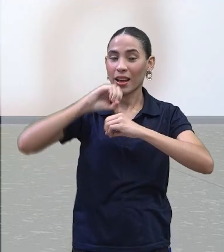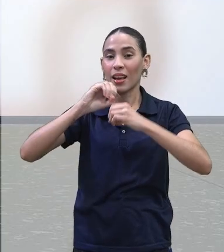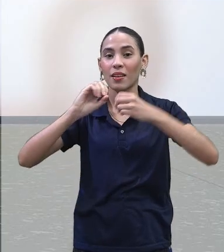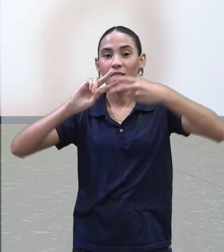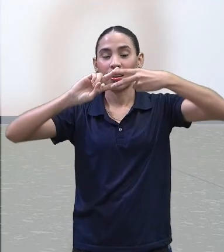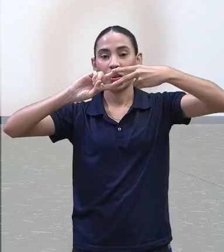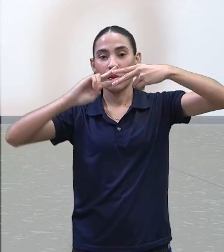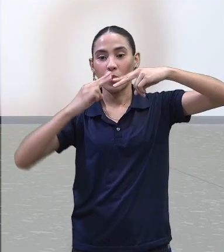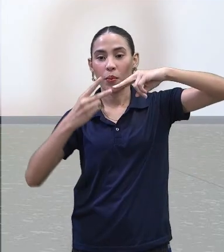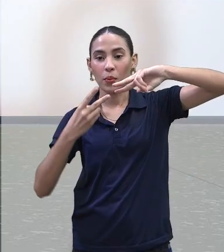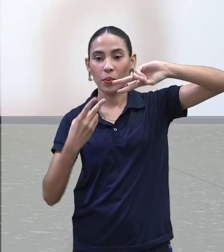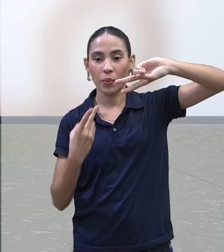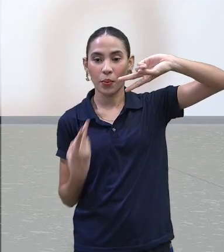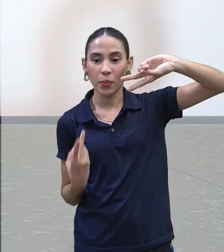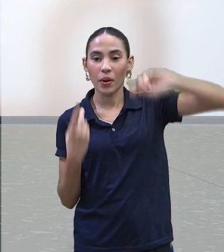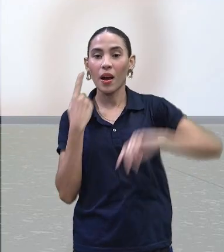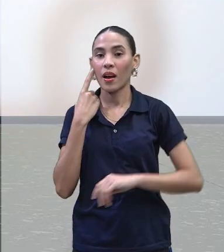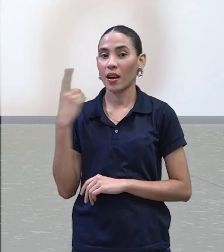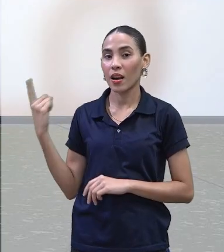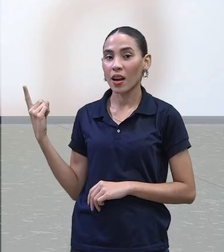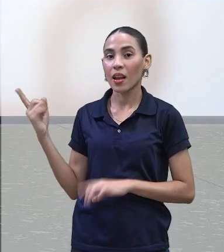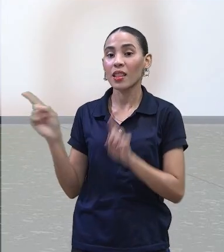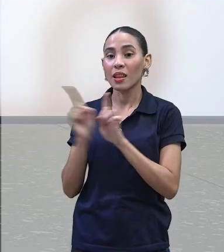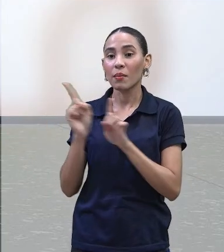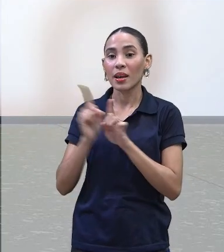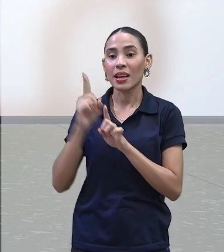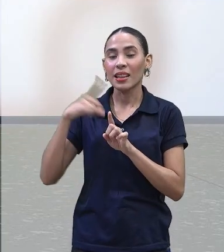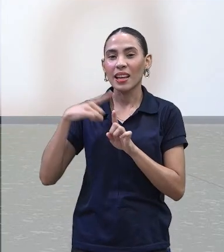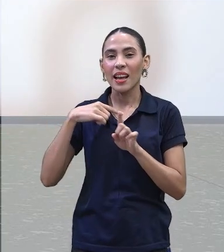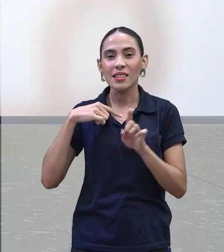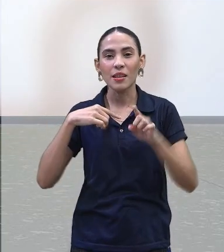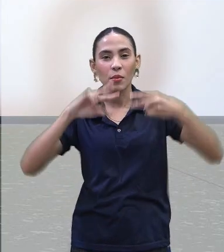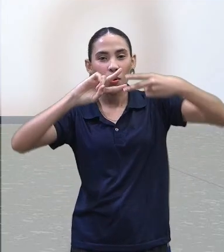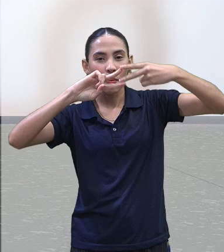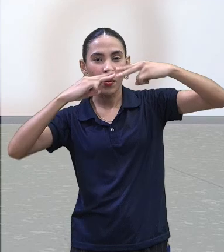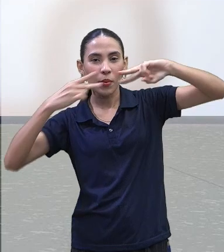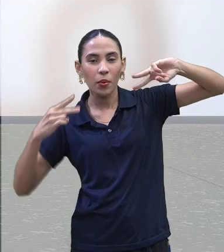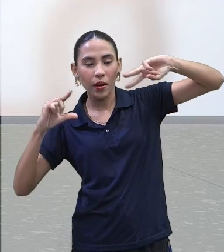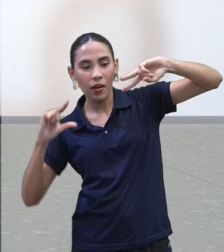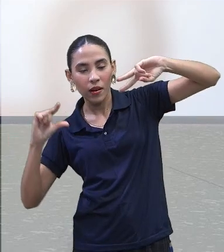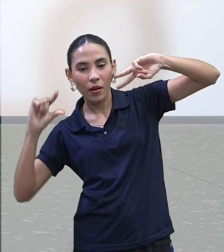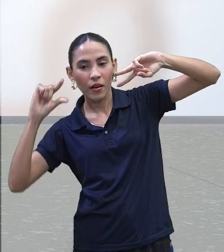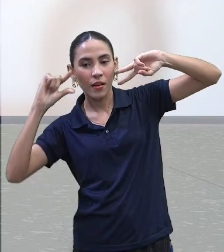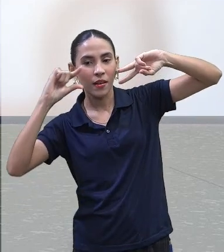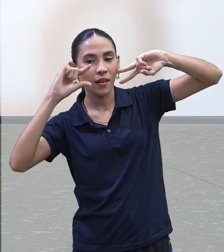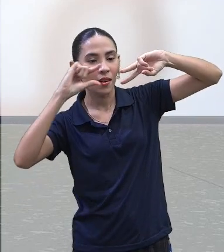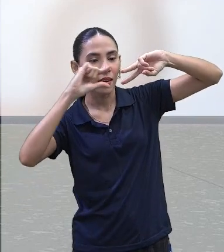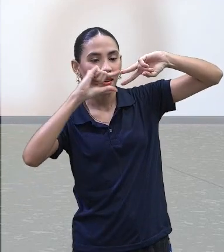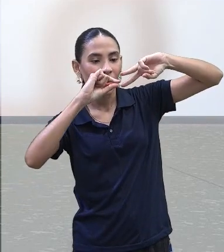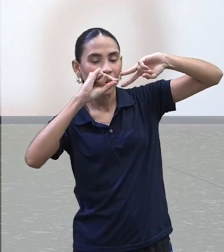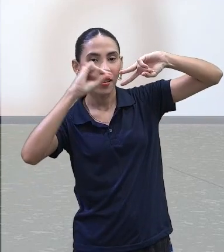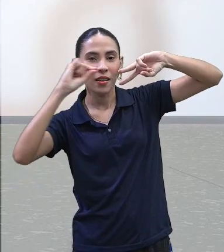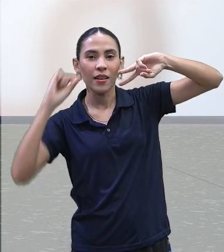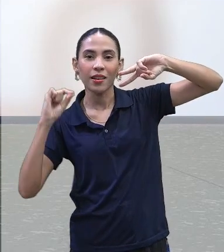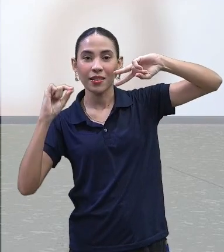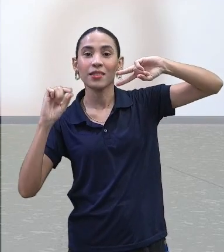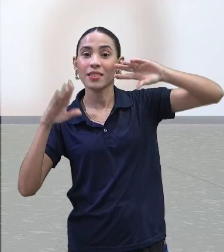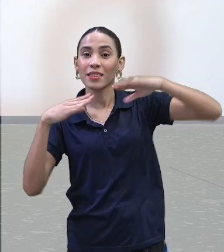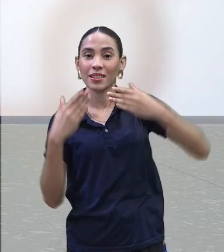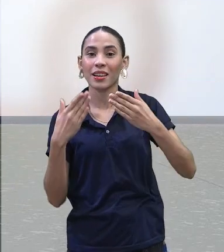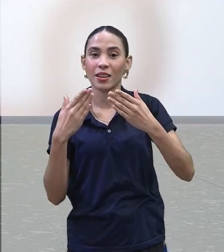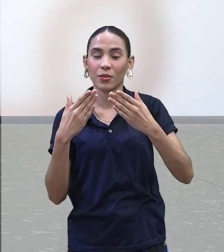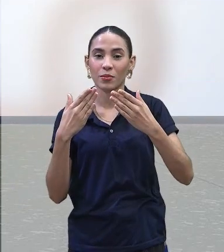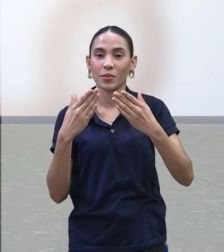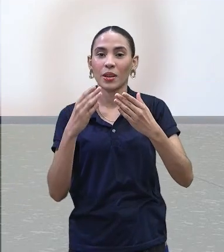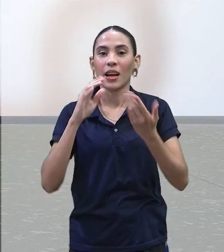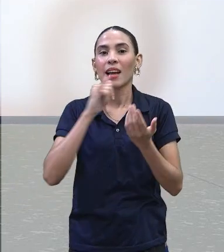lado, e verificamos também que tem uma mão, retirando um fragmento do DNA, ou seja,